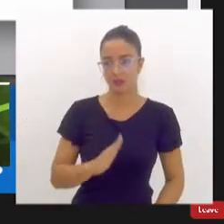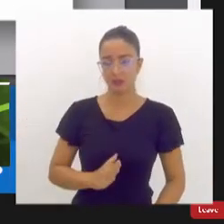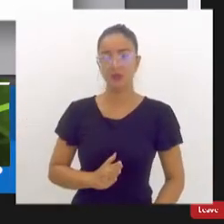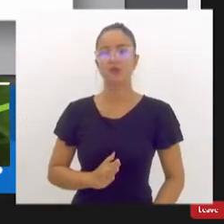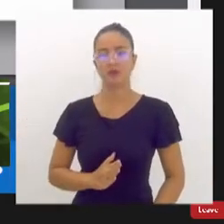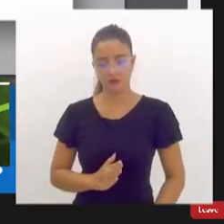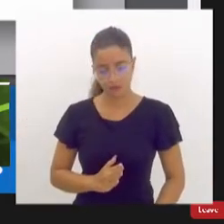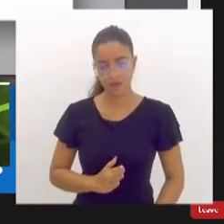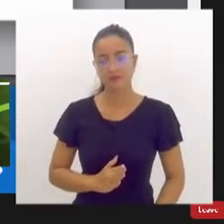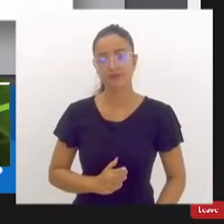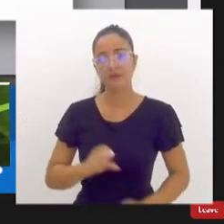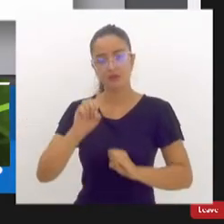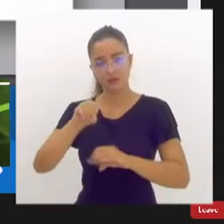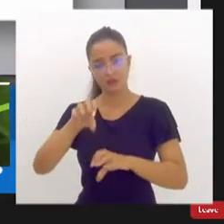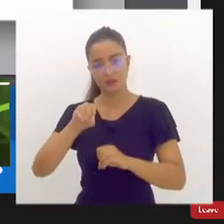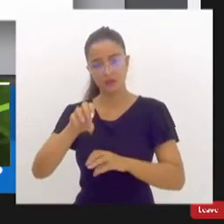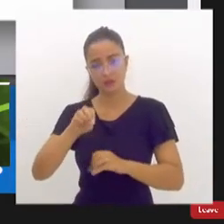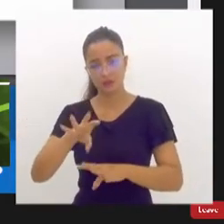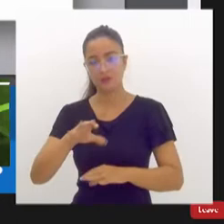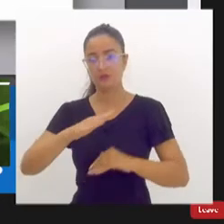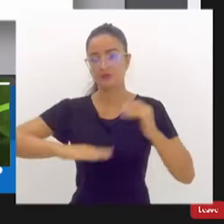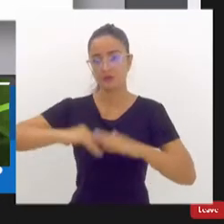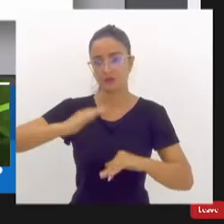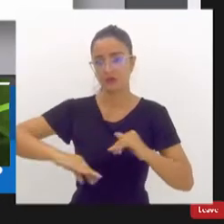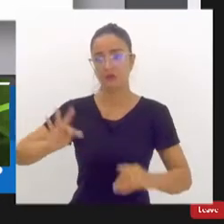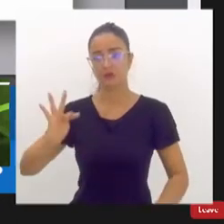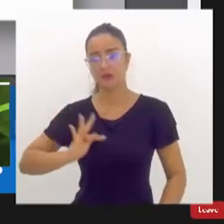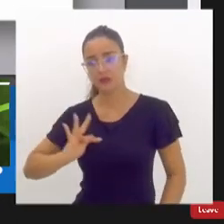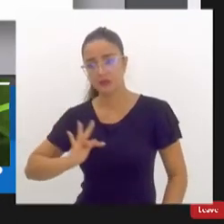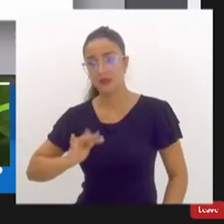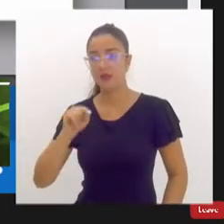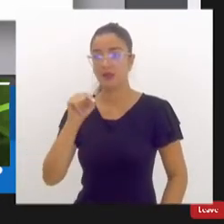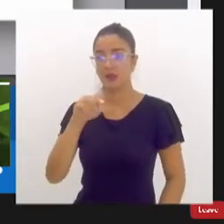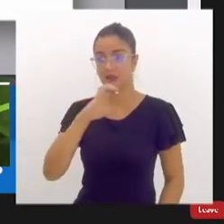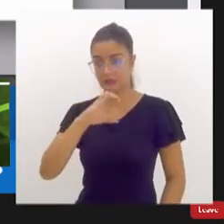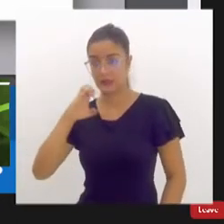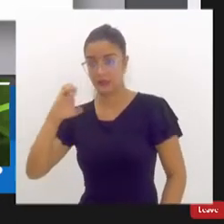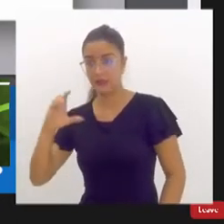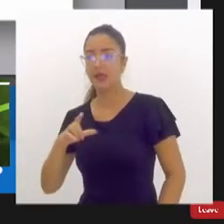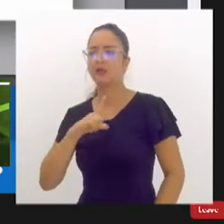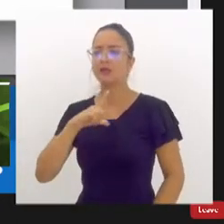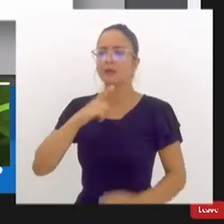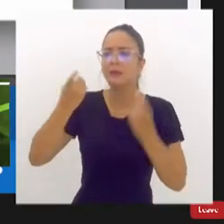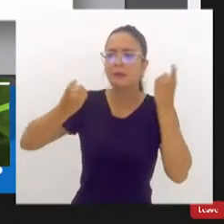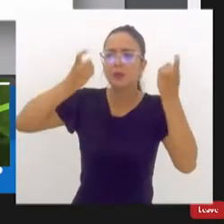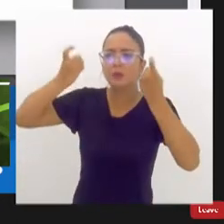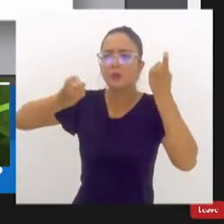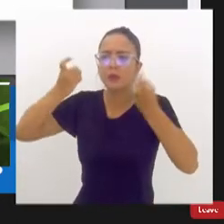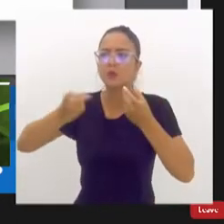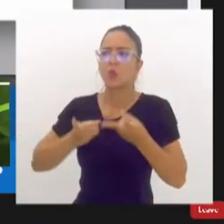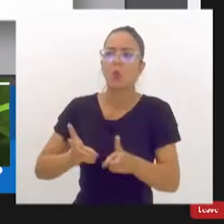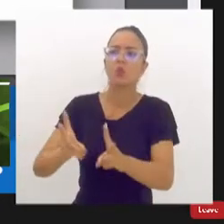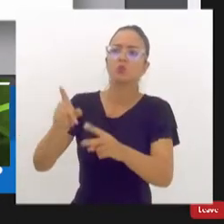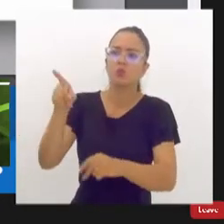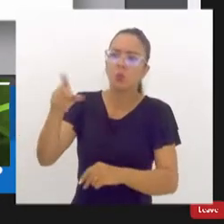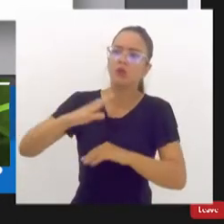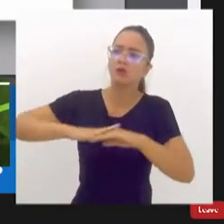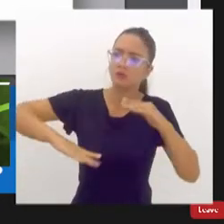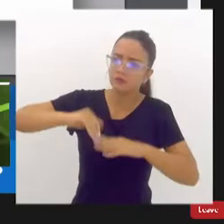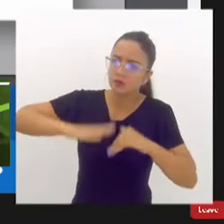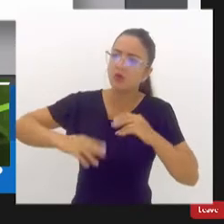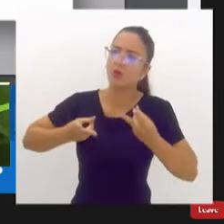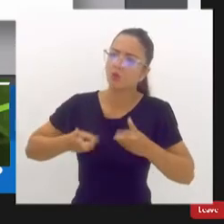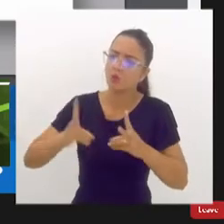profissional técnica. O Conselho ele tem uma preocupação com a continuidade, principalmente na educação profissional, já que nós